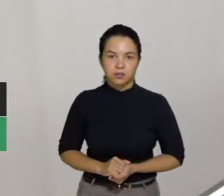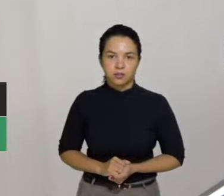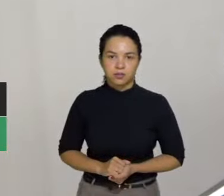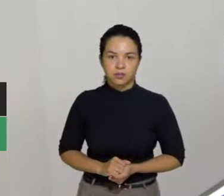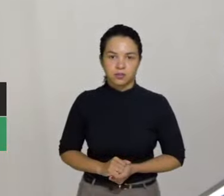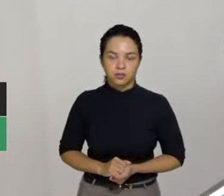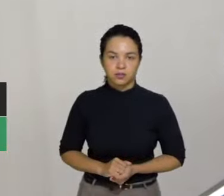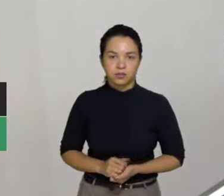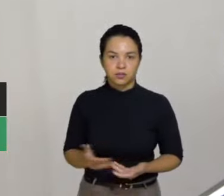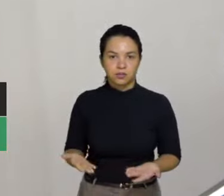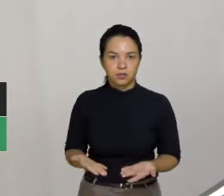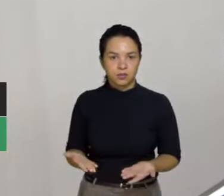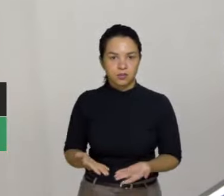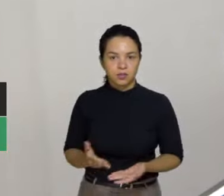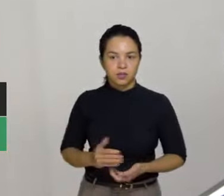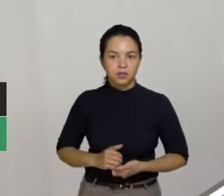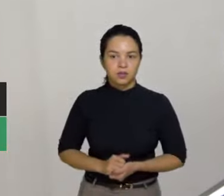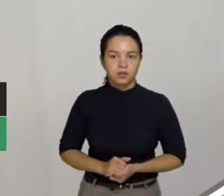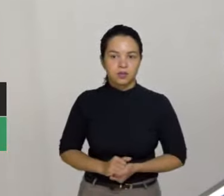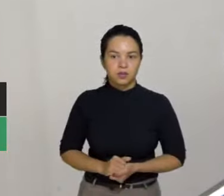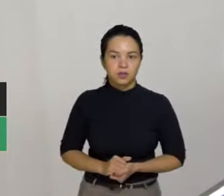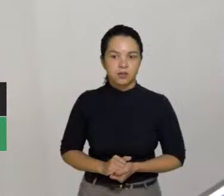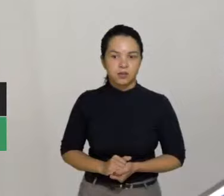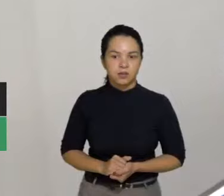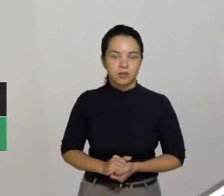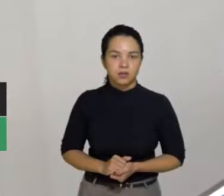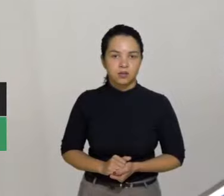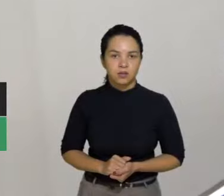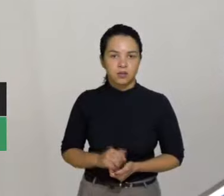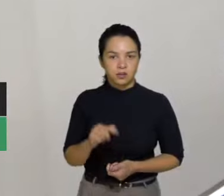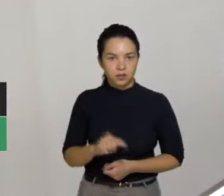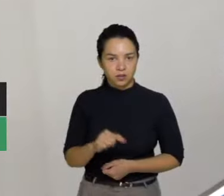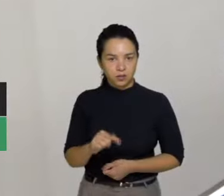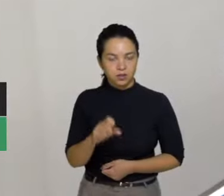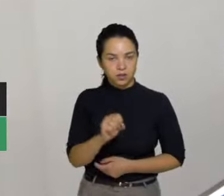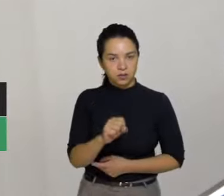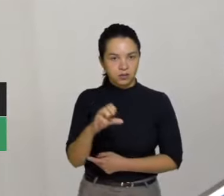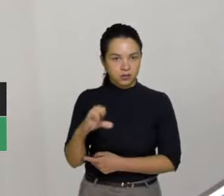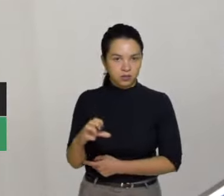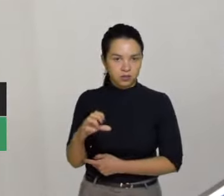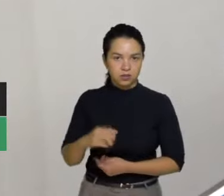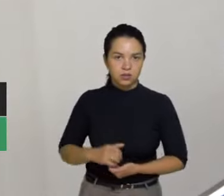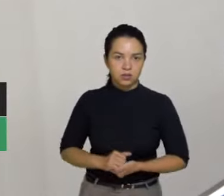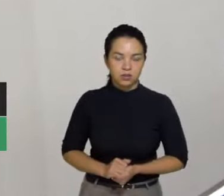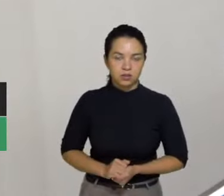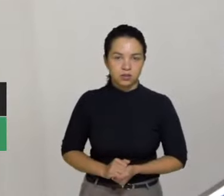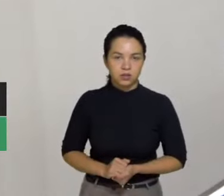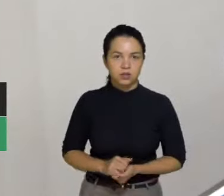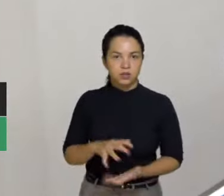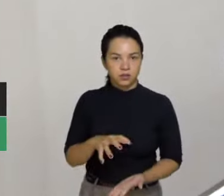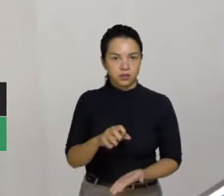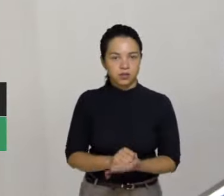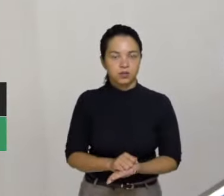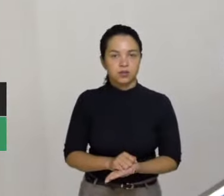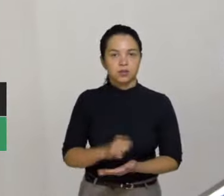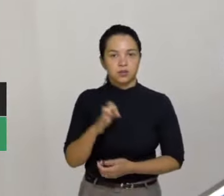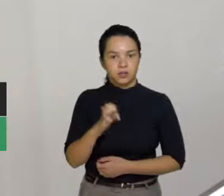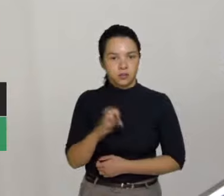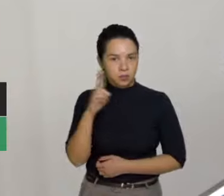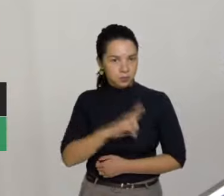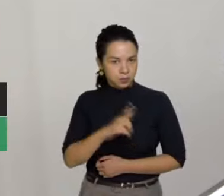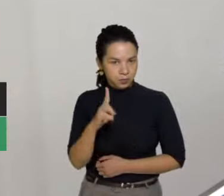14, Jorginho libera abate de Lula em Santa Catarina através de portaria emergencial. Eu